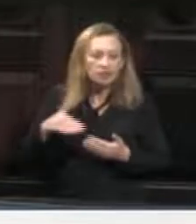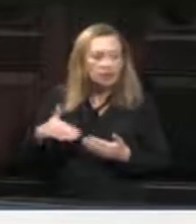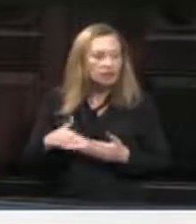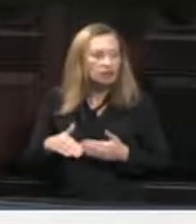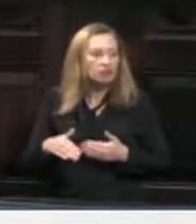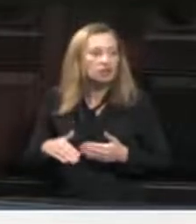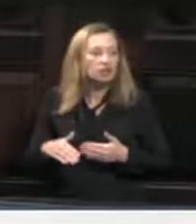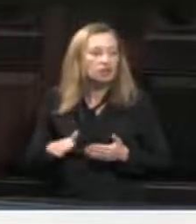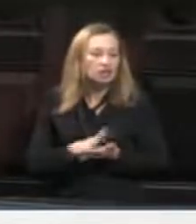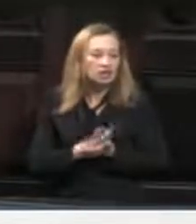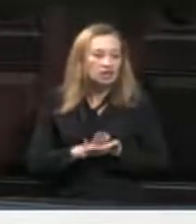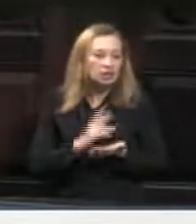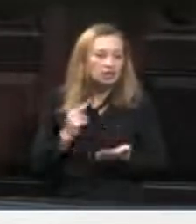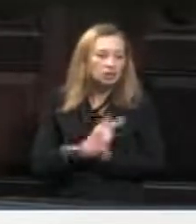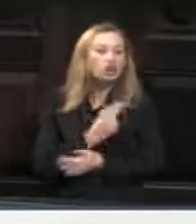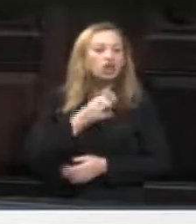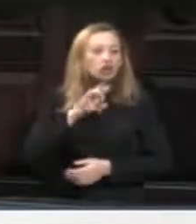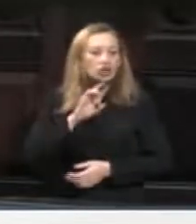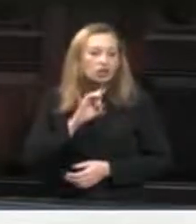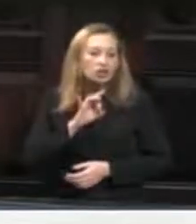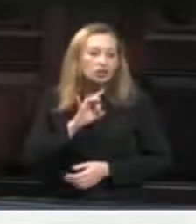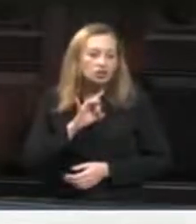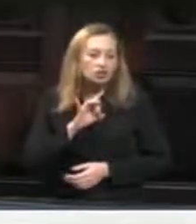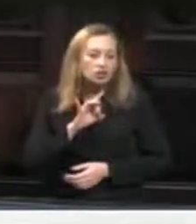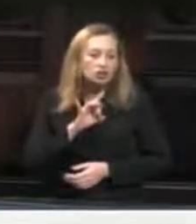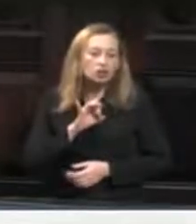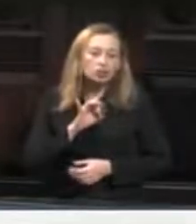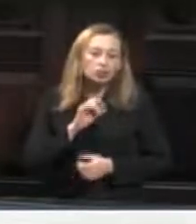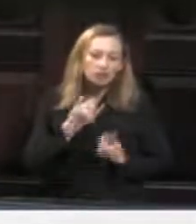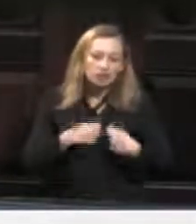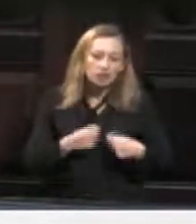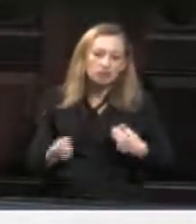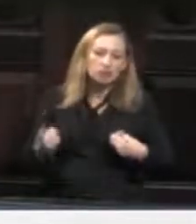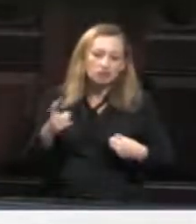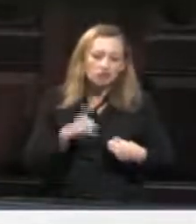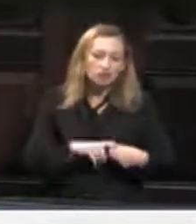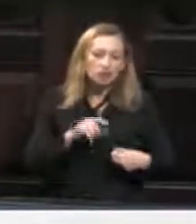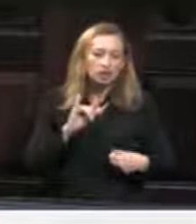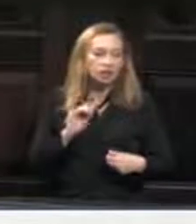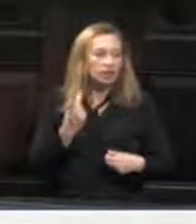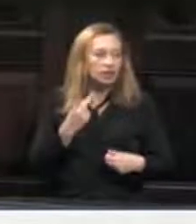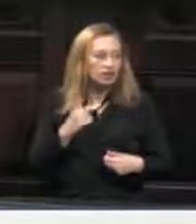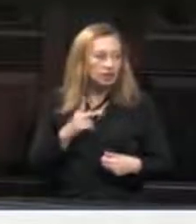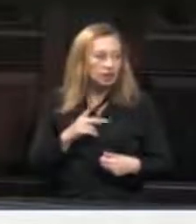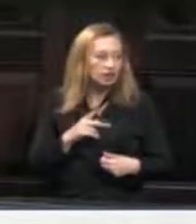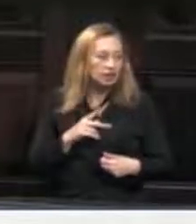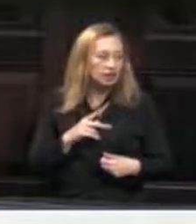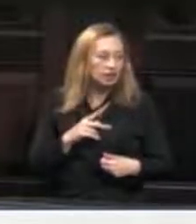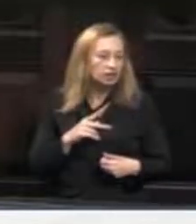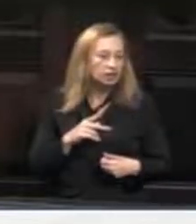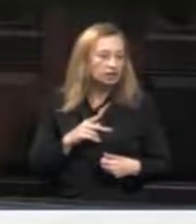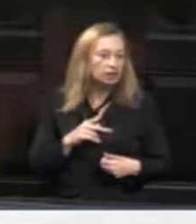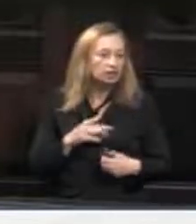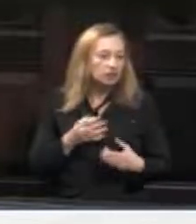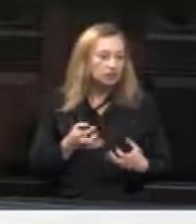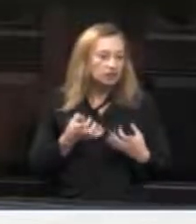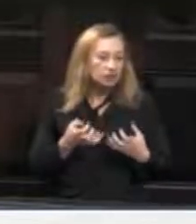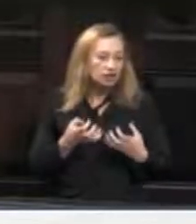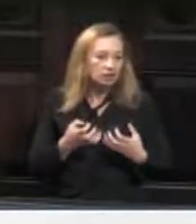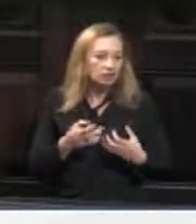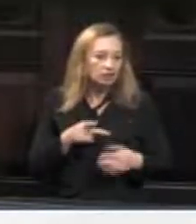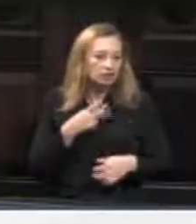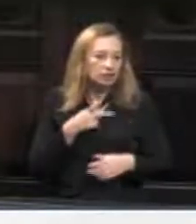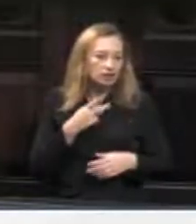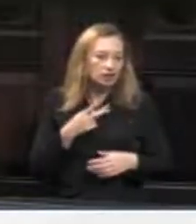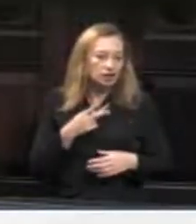consequência positiva, que só pode ser uma, que é o retorno do IPDH à sua sede no Corredor Cultural da Lapa. Portanto, quero ressaltar a importância desse